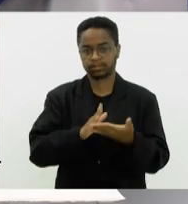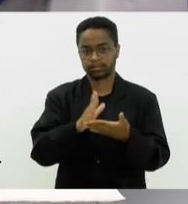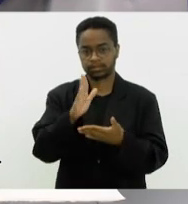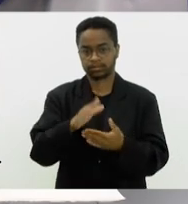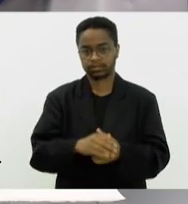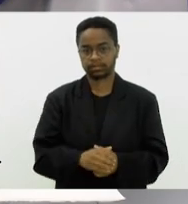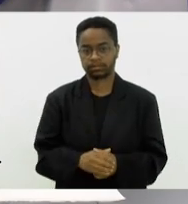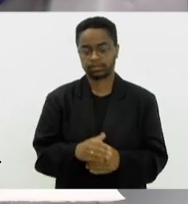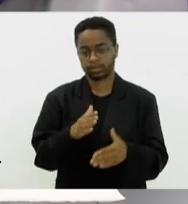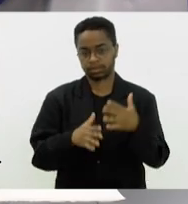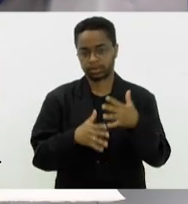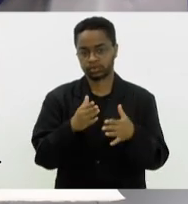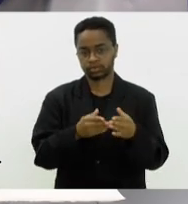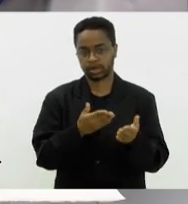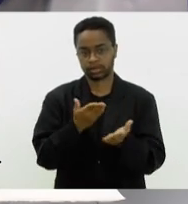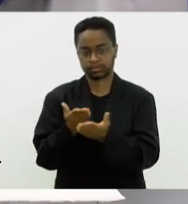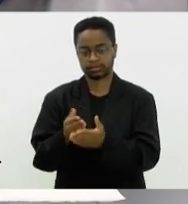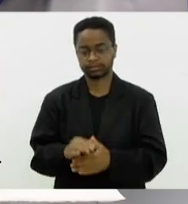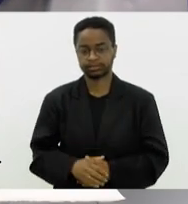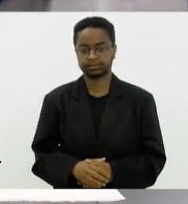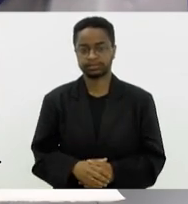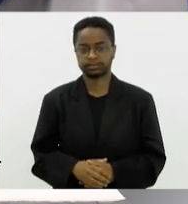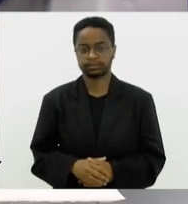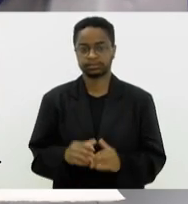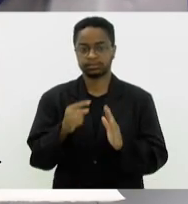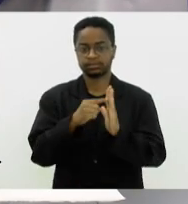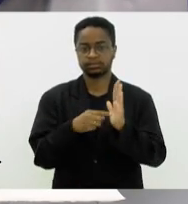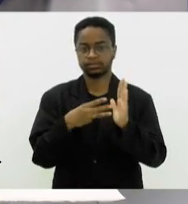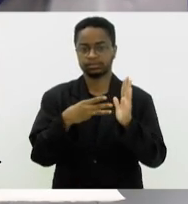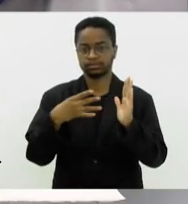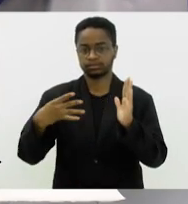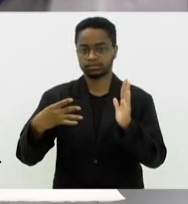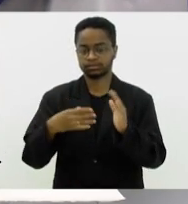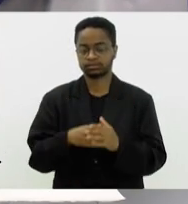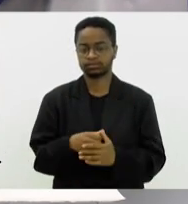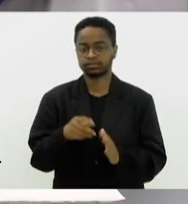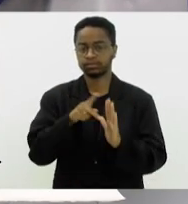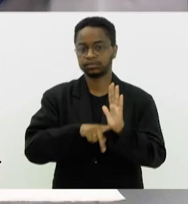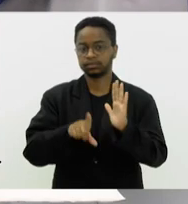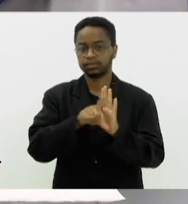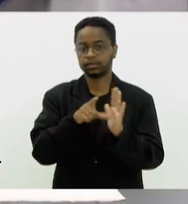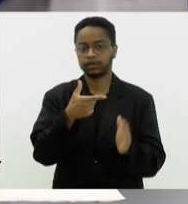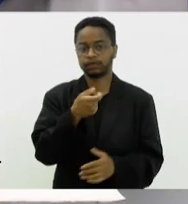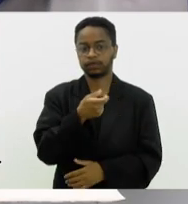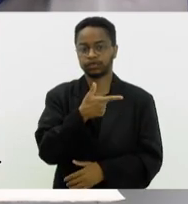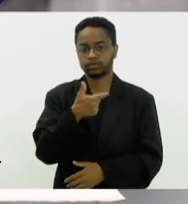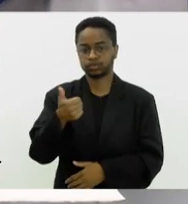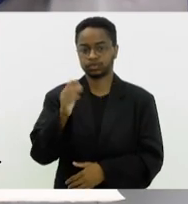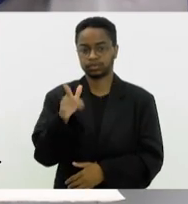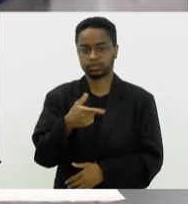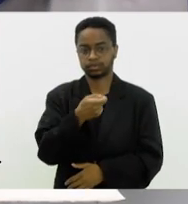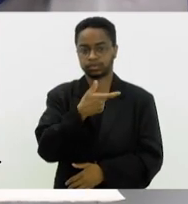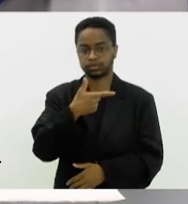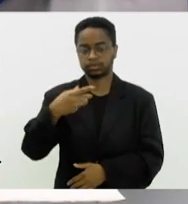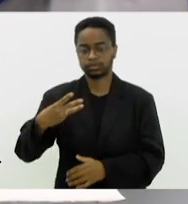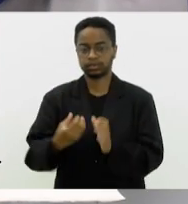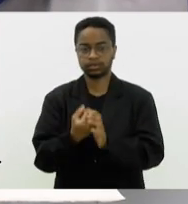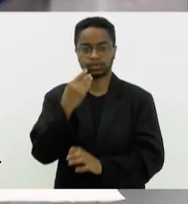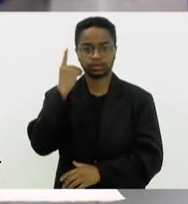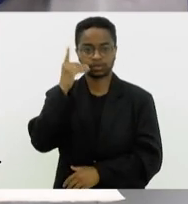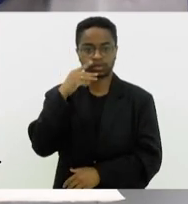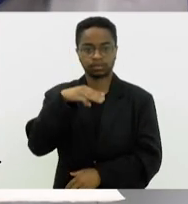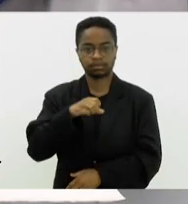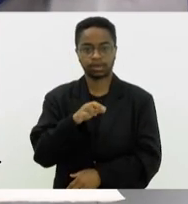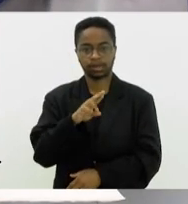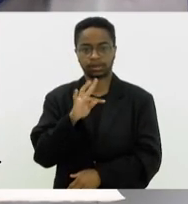Aprovado, foi prejudicado o projeto. 34. Projeto de Lei 2021 de 23, de autoria da deputada Marta Rocha,